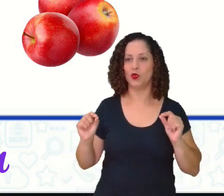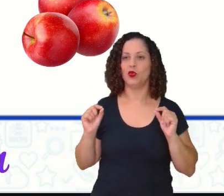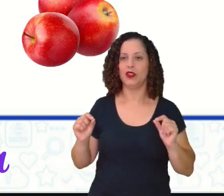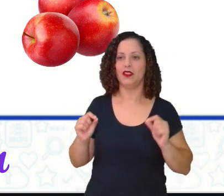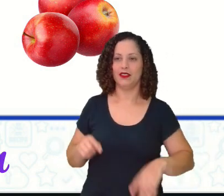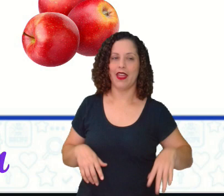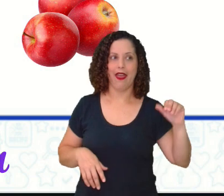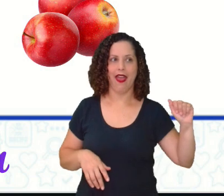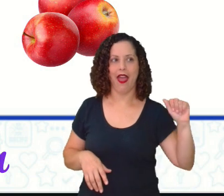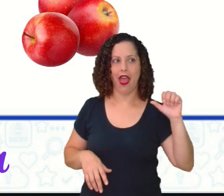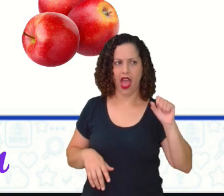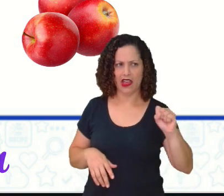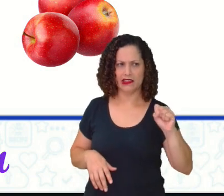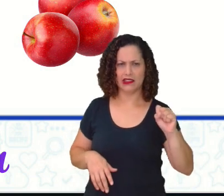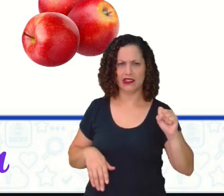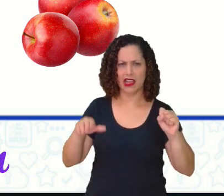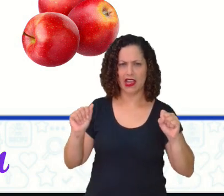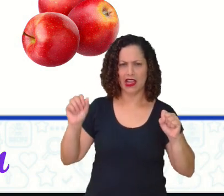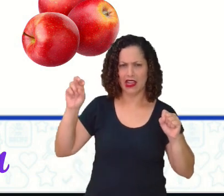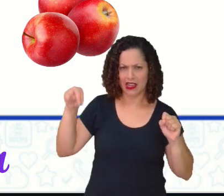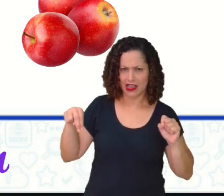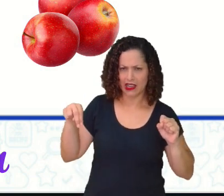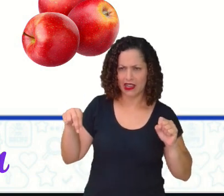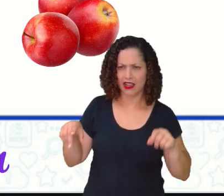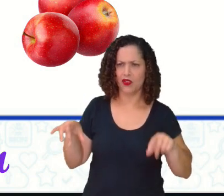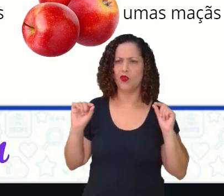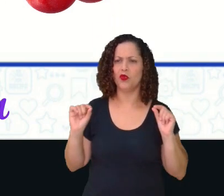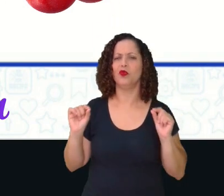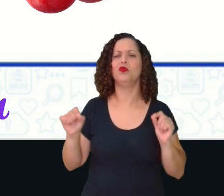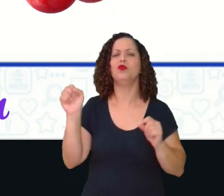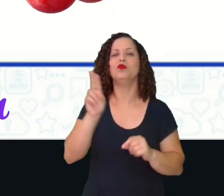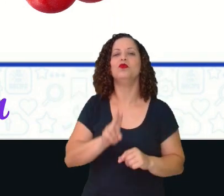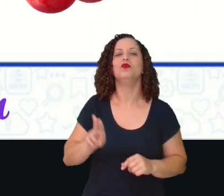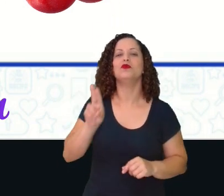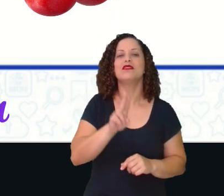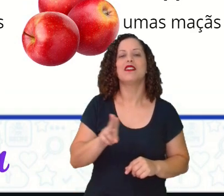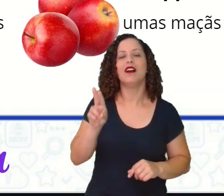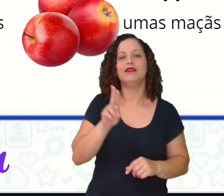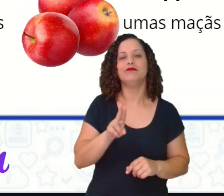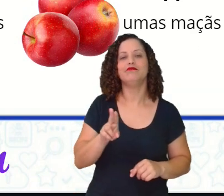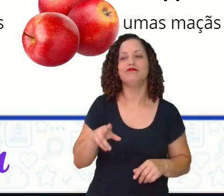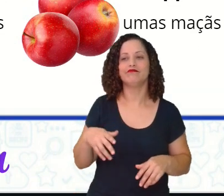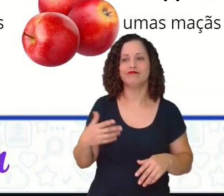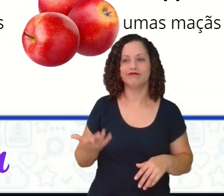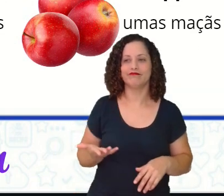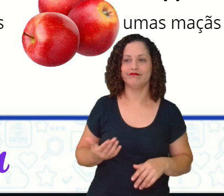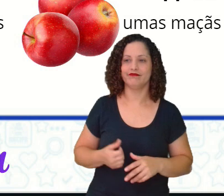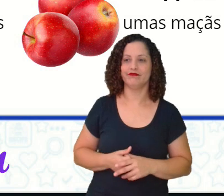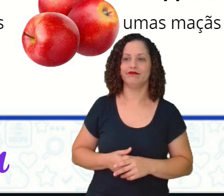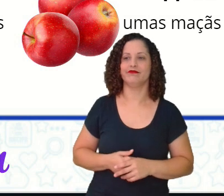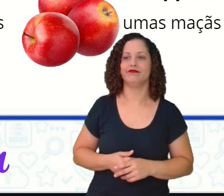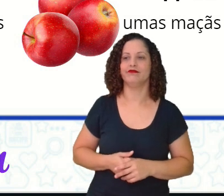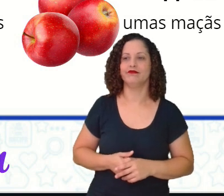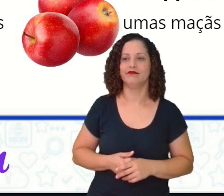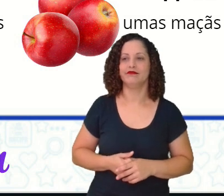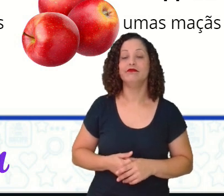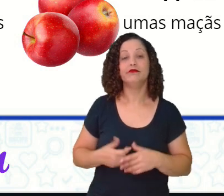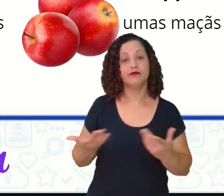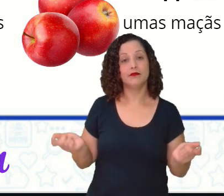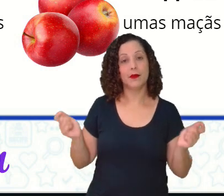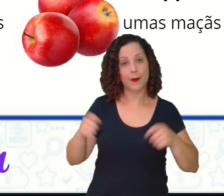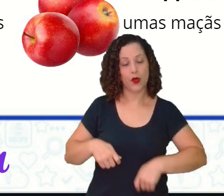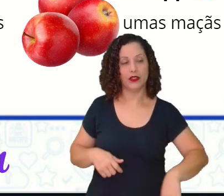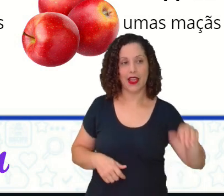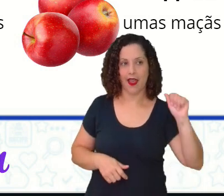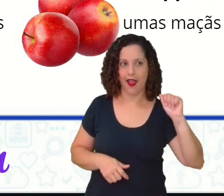as pears ou as apples. Vamos lá. Não, olha, posso colocar assim, a pears